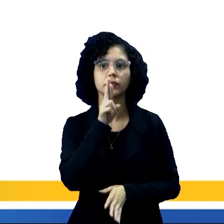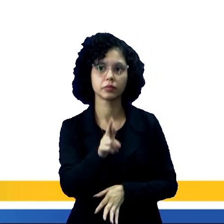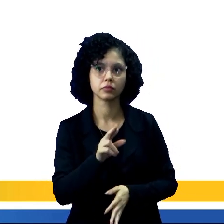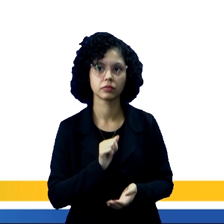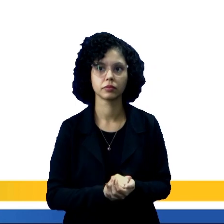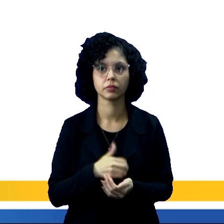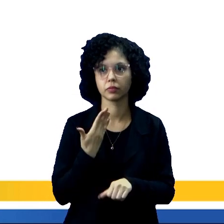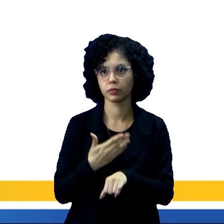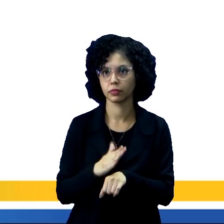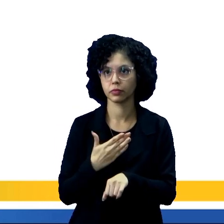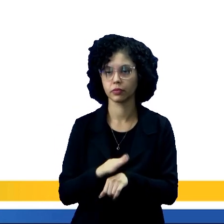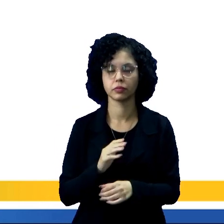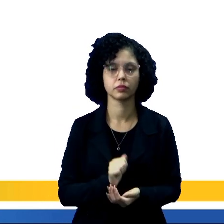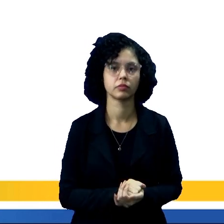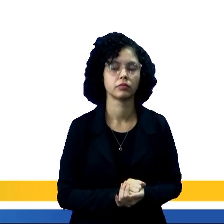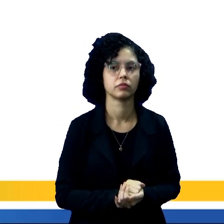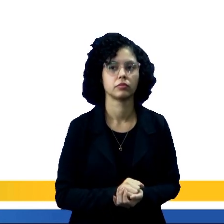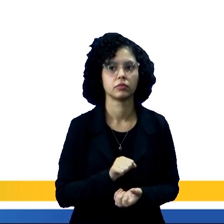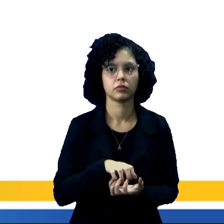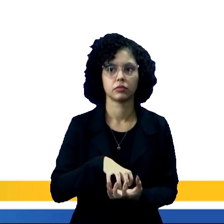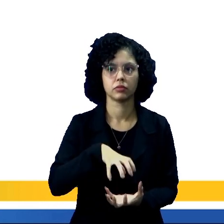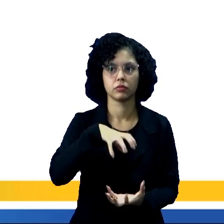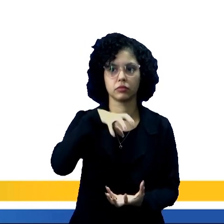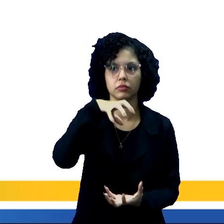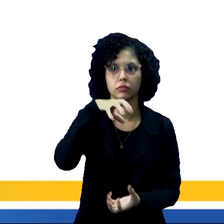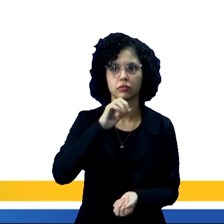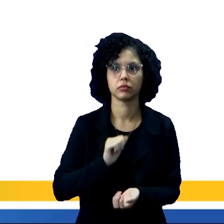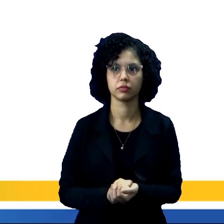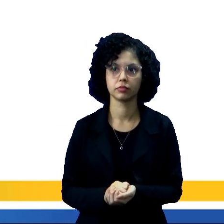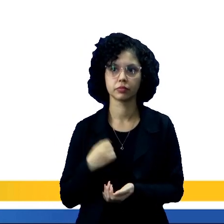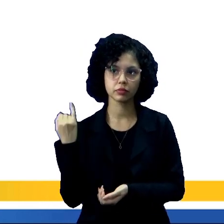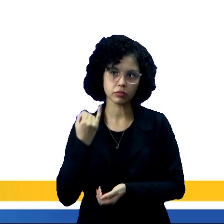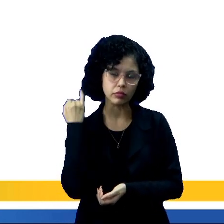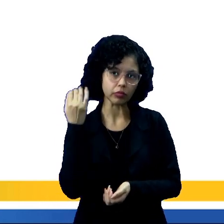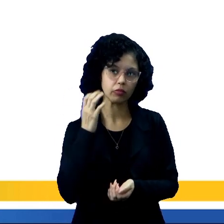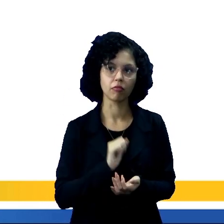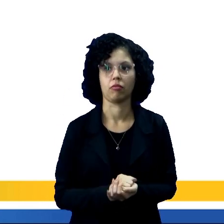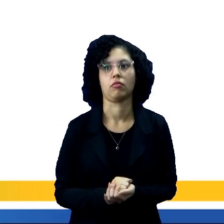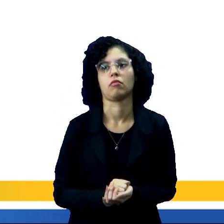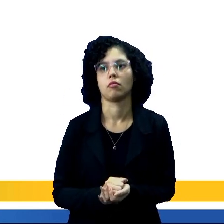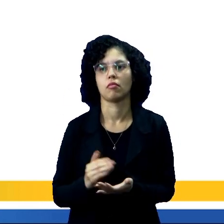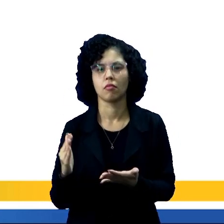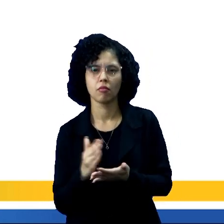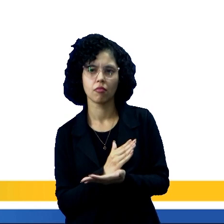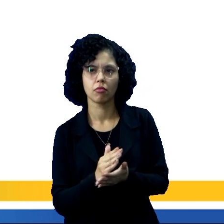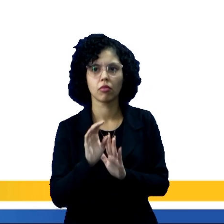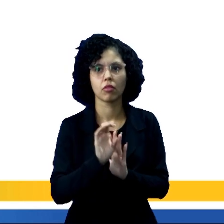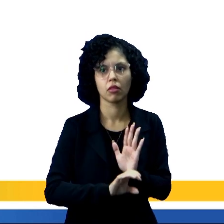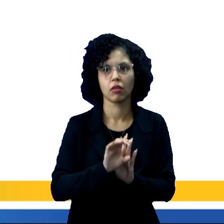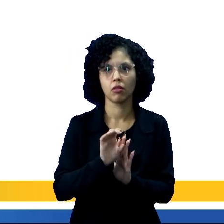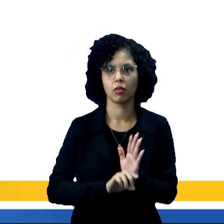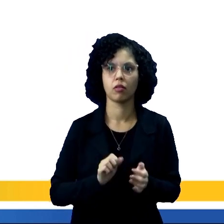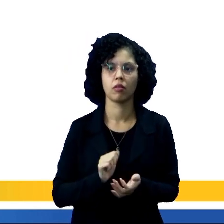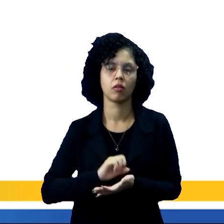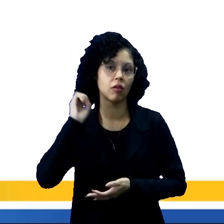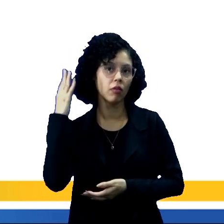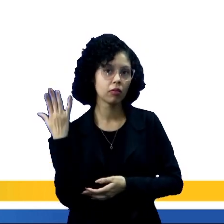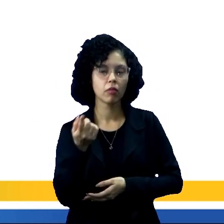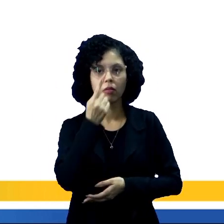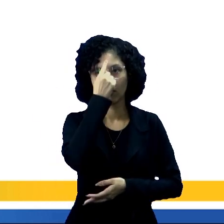calcular na prática a área do cilindro, é importante relembrar alguns conceitos